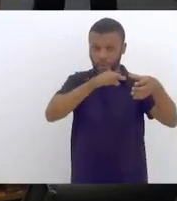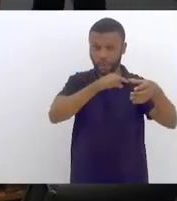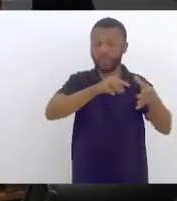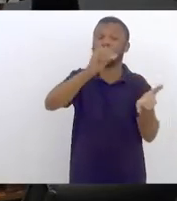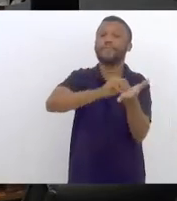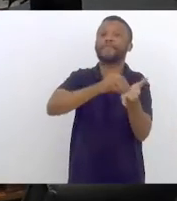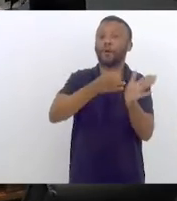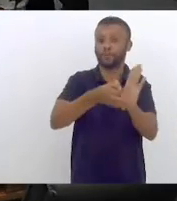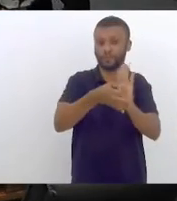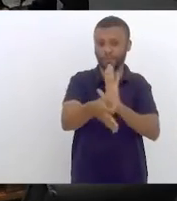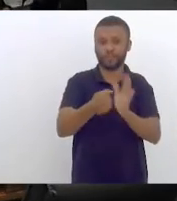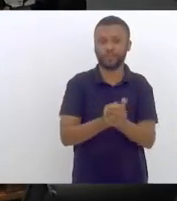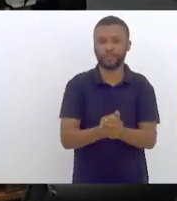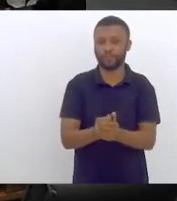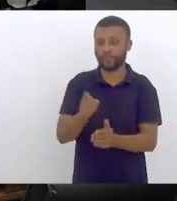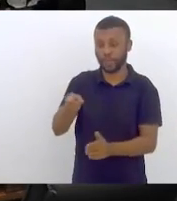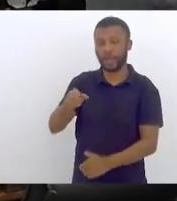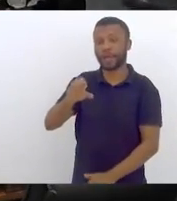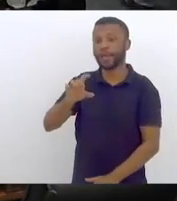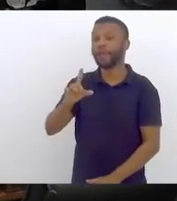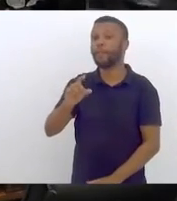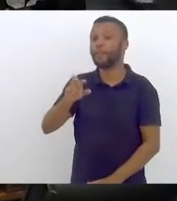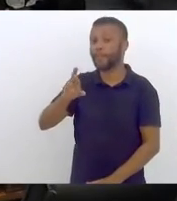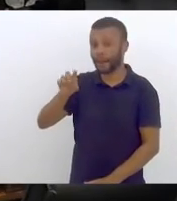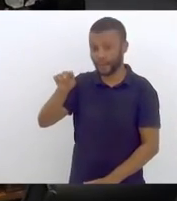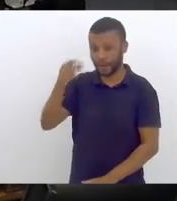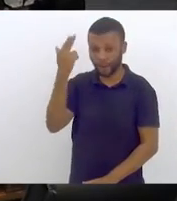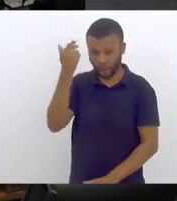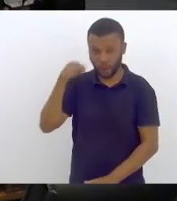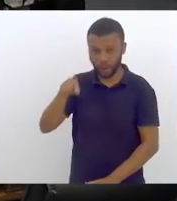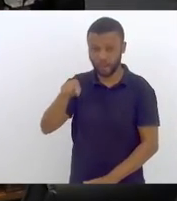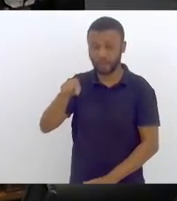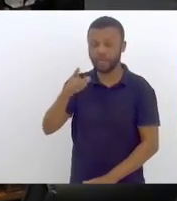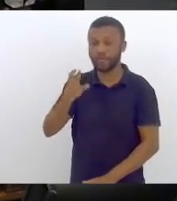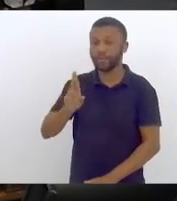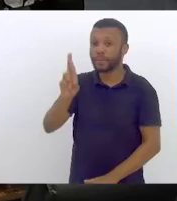Eliomar pela Cultura, em seguida, deputado Carlos Macedo.